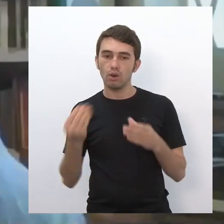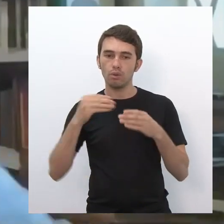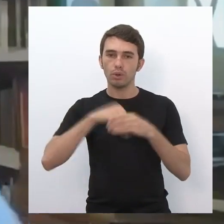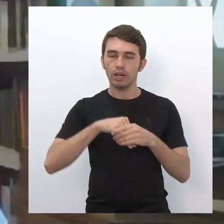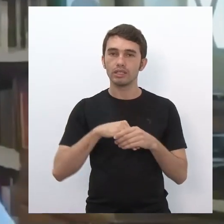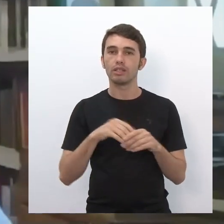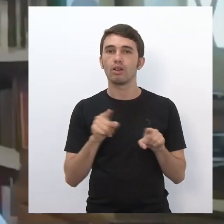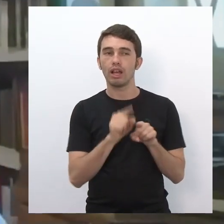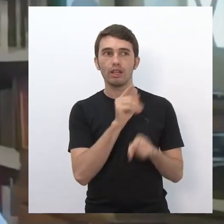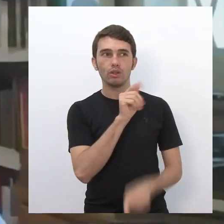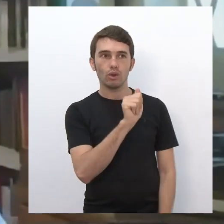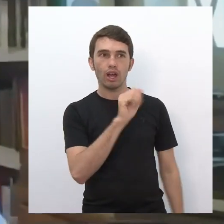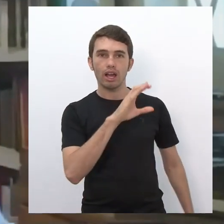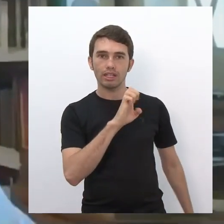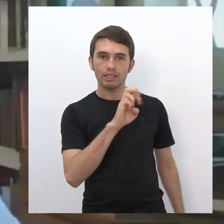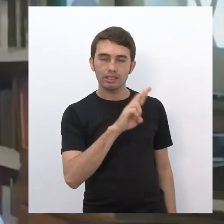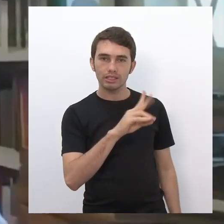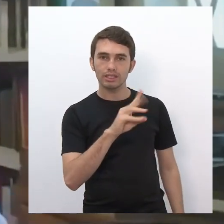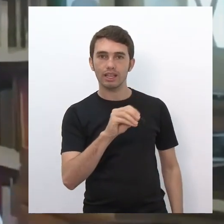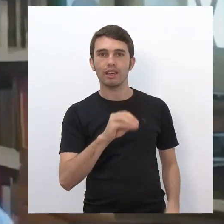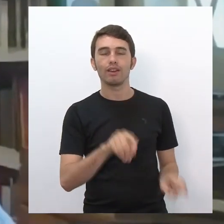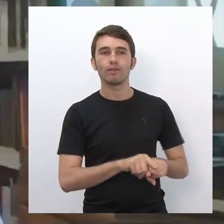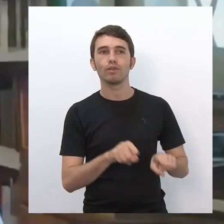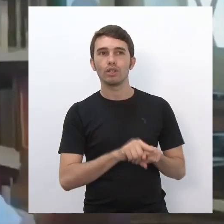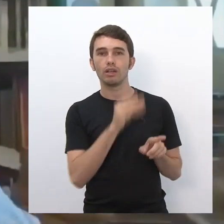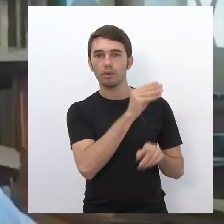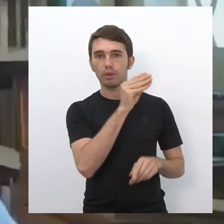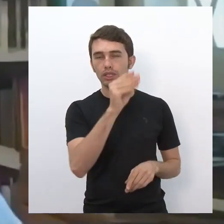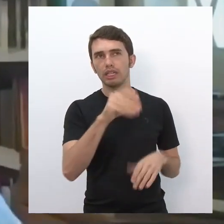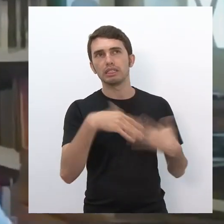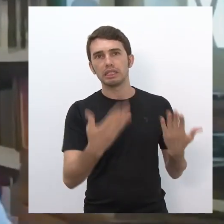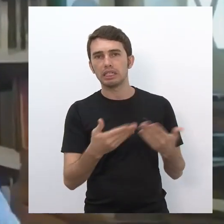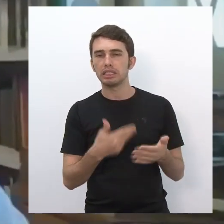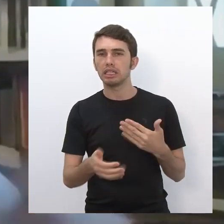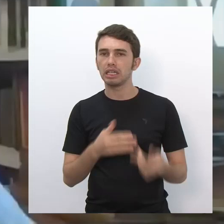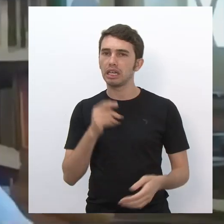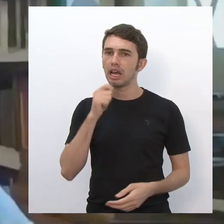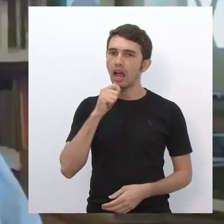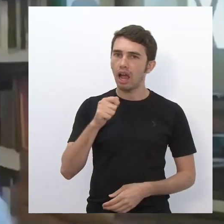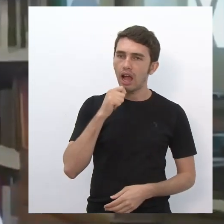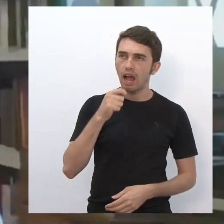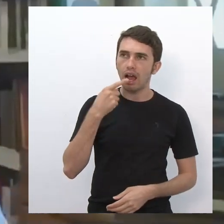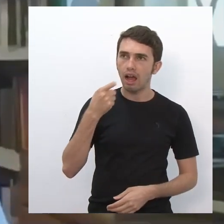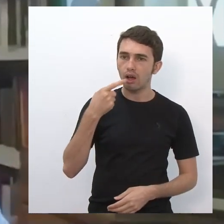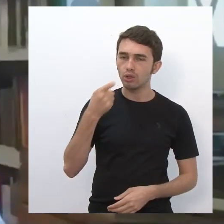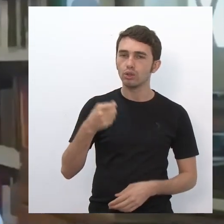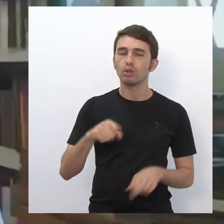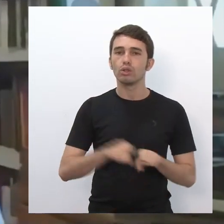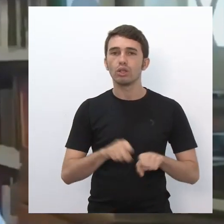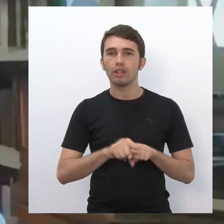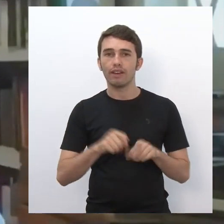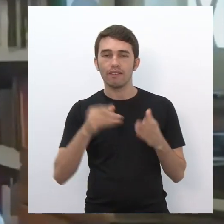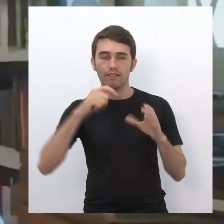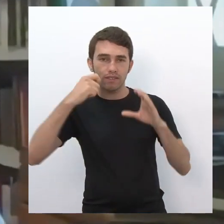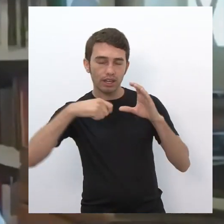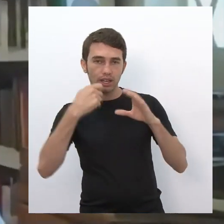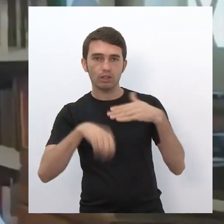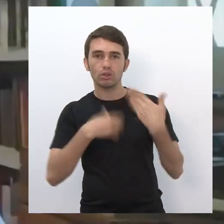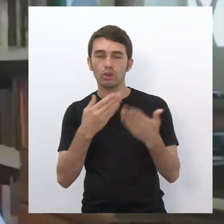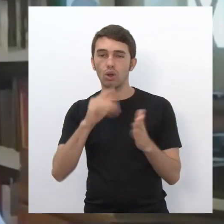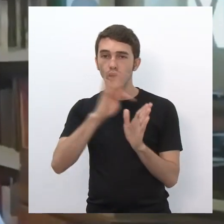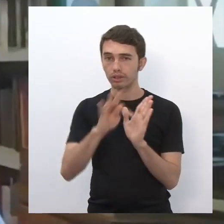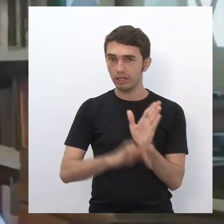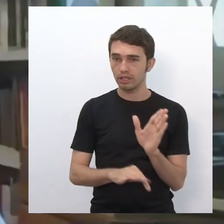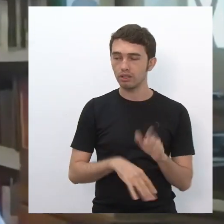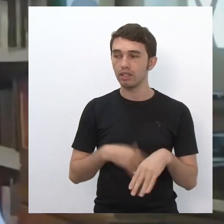no acervo da biblioteca, seja na forma de áudios, de vídeos ou de textos, né? Então,